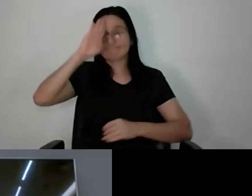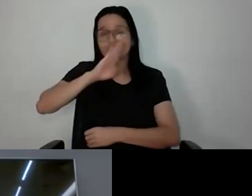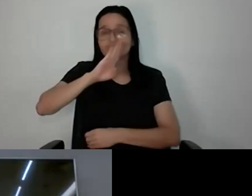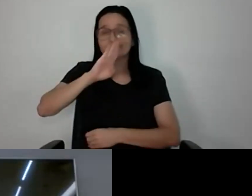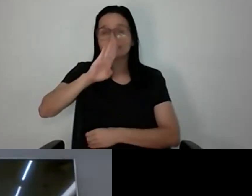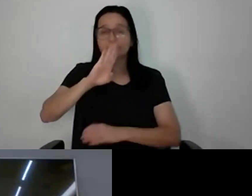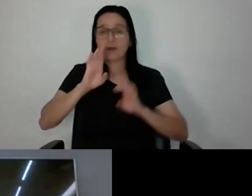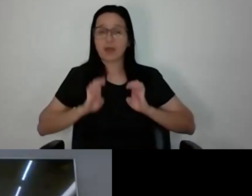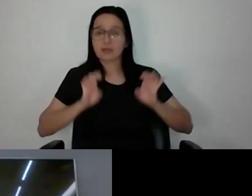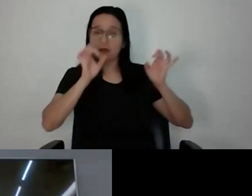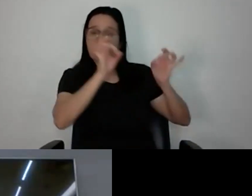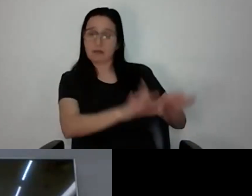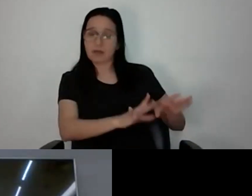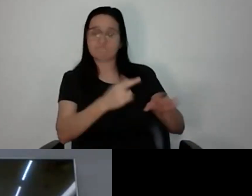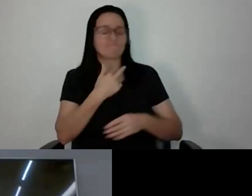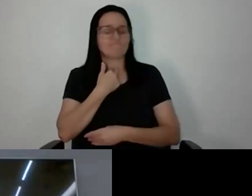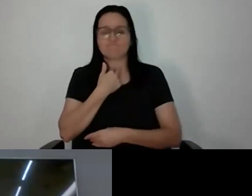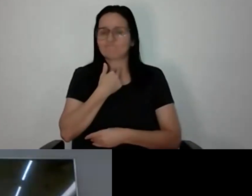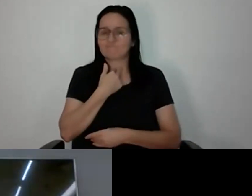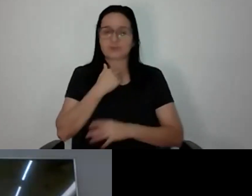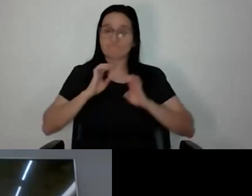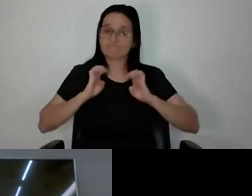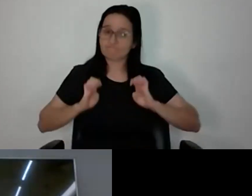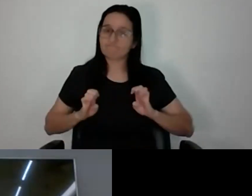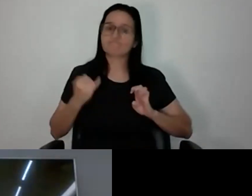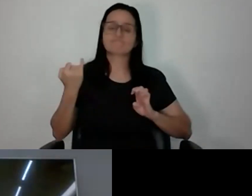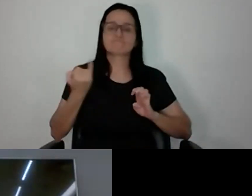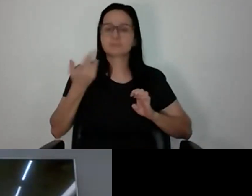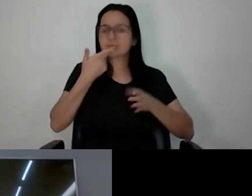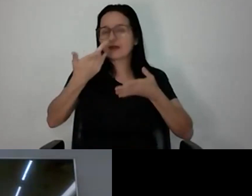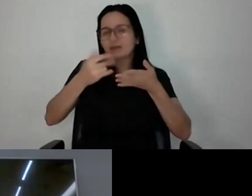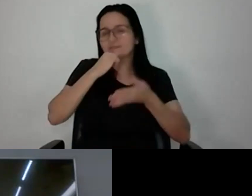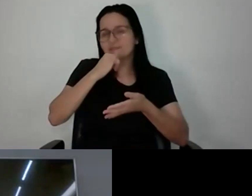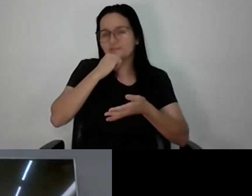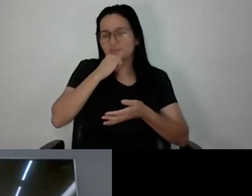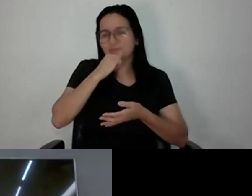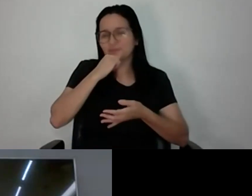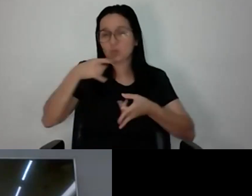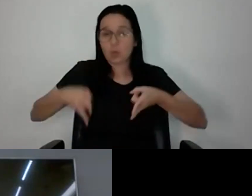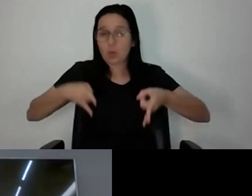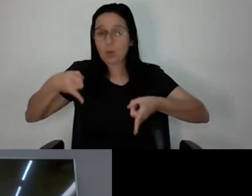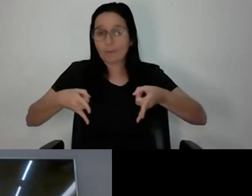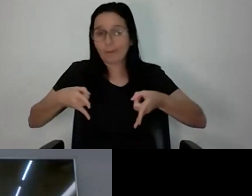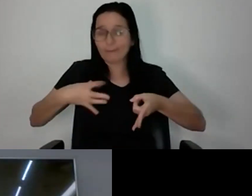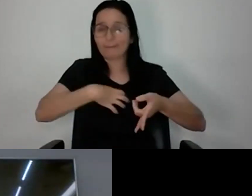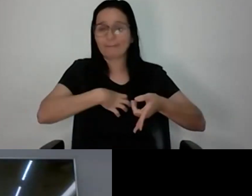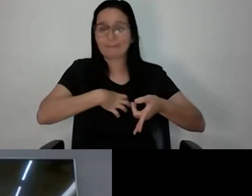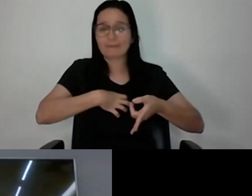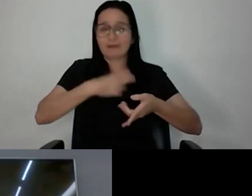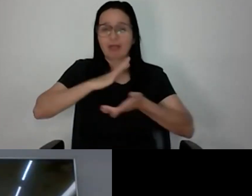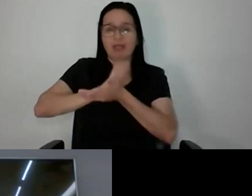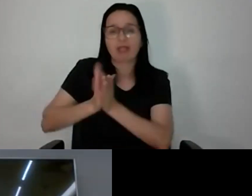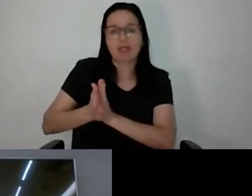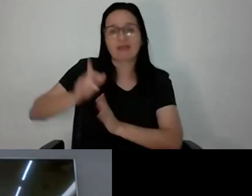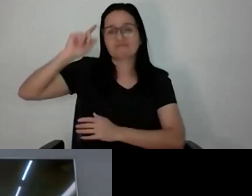lado. O exemplo do chatbox e do robô que, no fim, virou um robô racista, né? Ele vem para